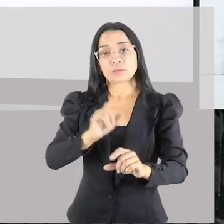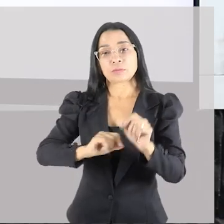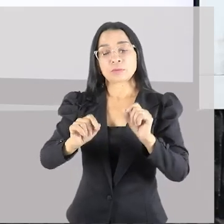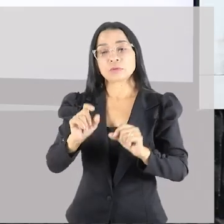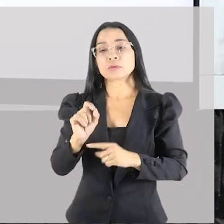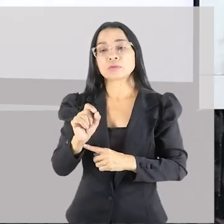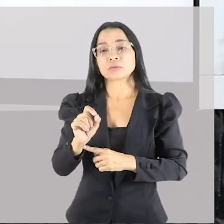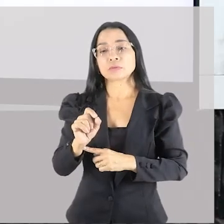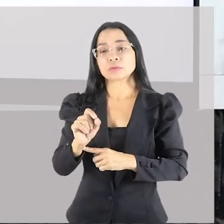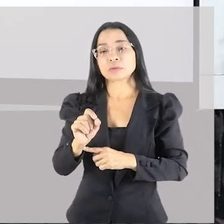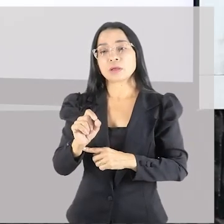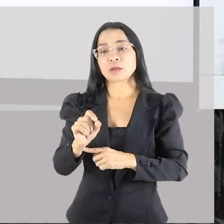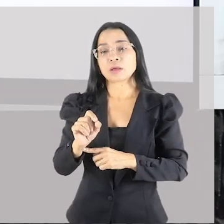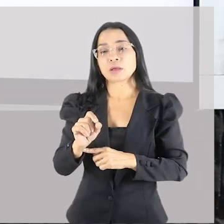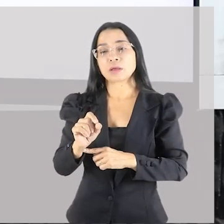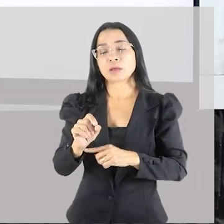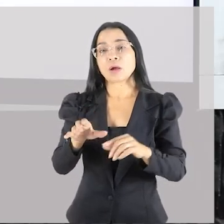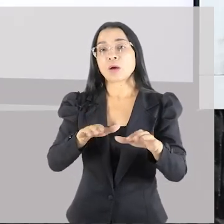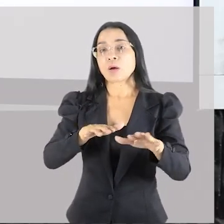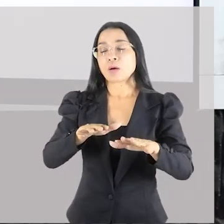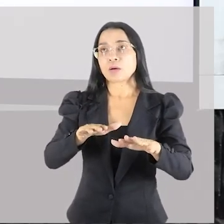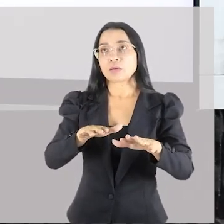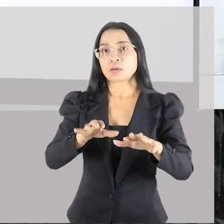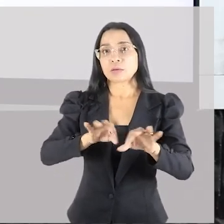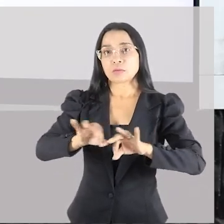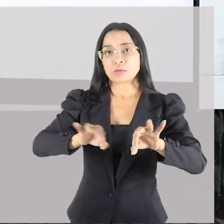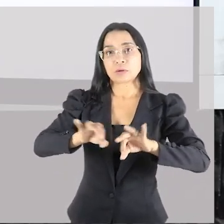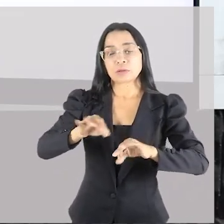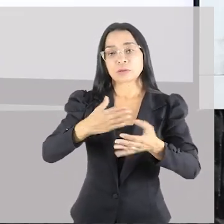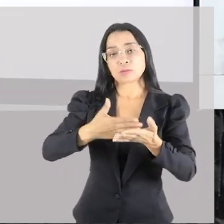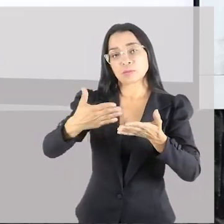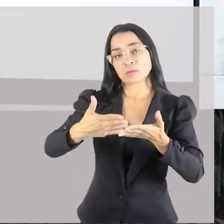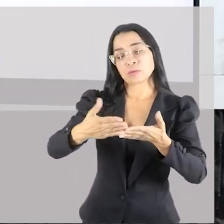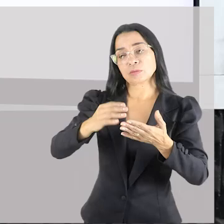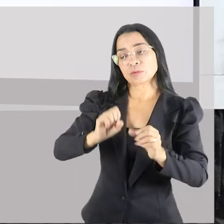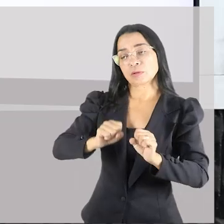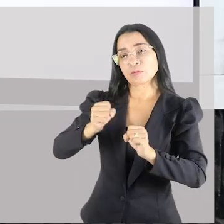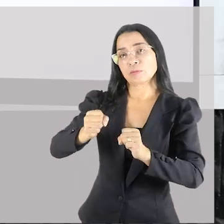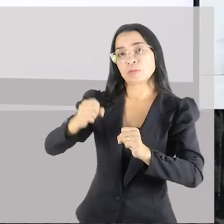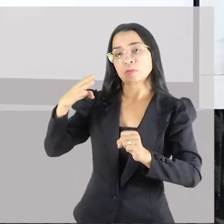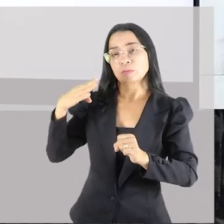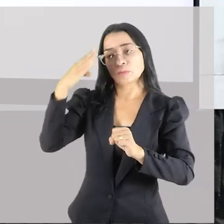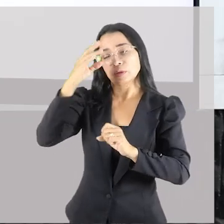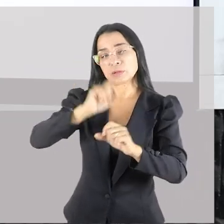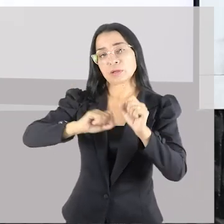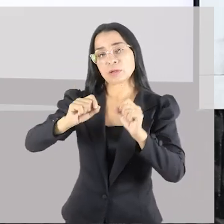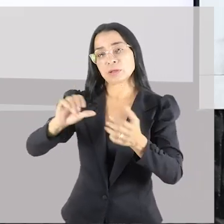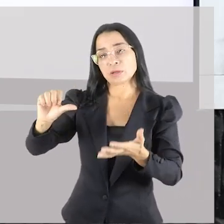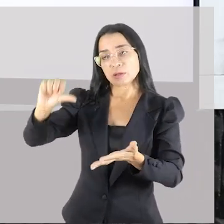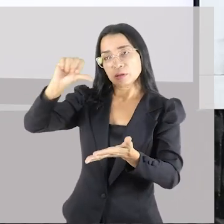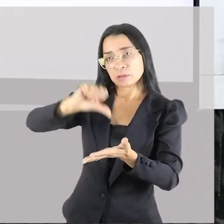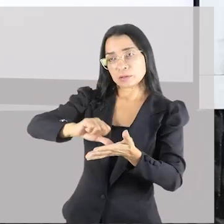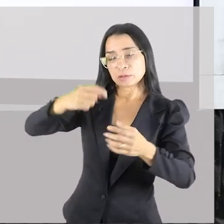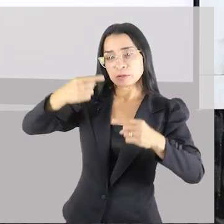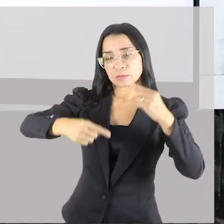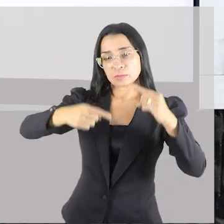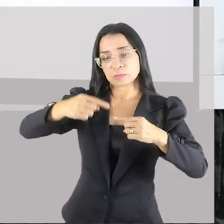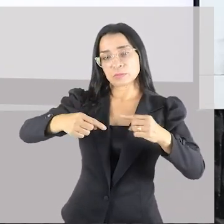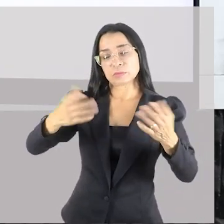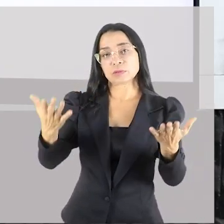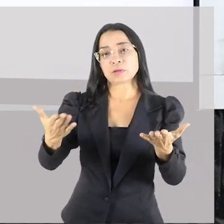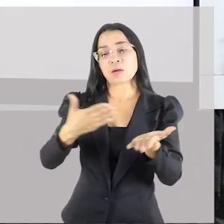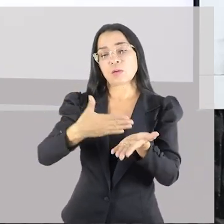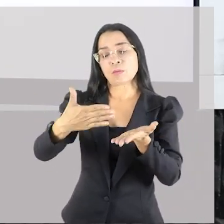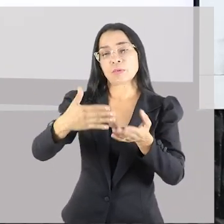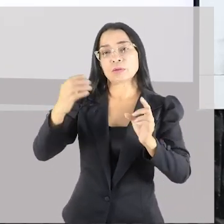vai ser estabelecida a partir da força militar e de uma centralidade política a partir da monarquia.